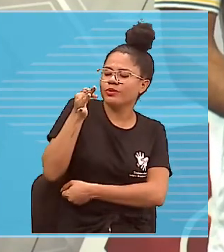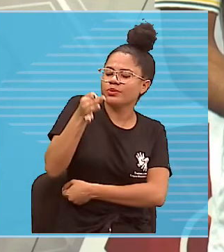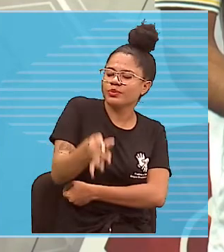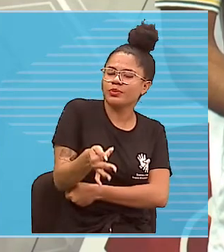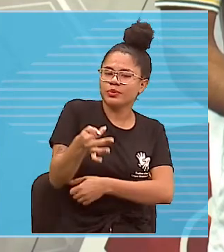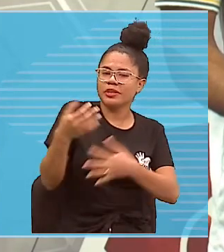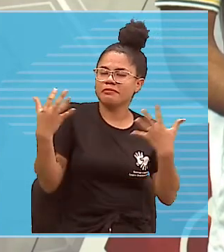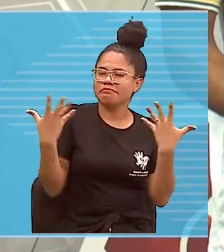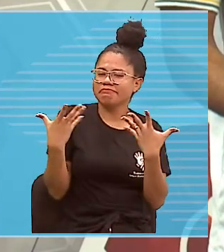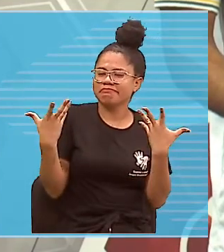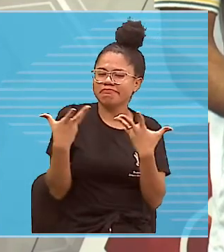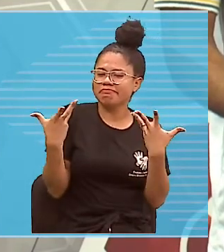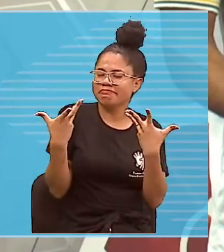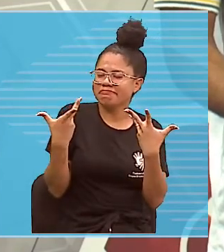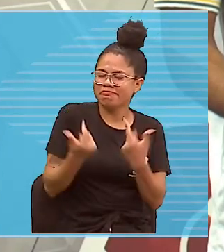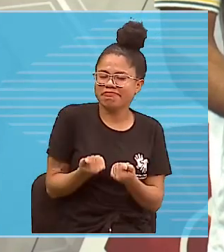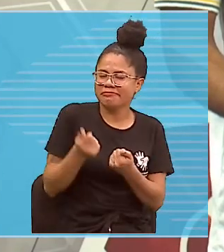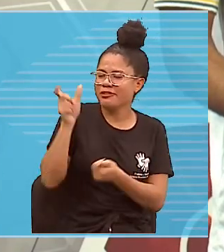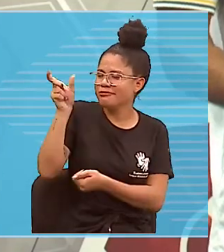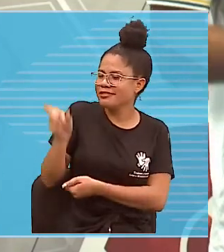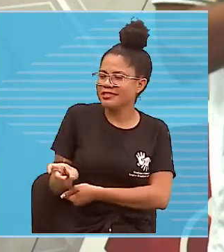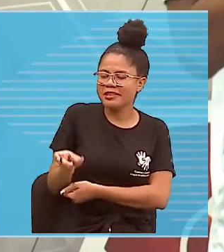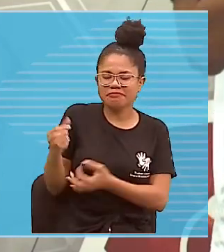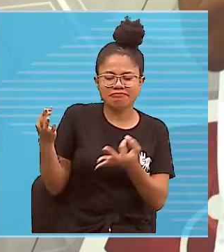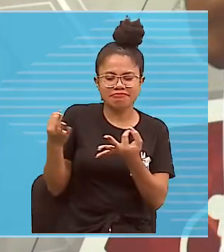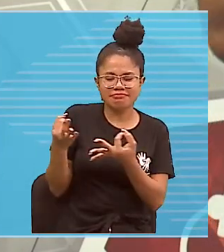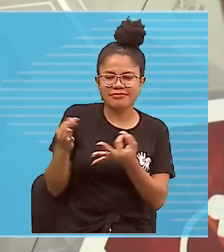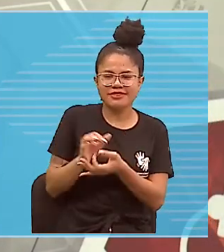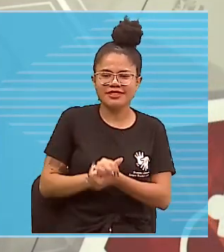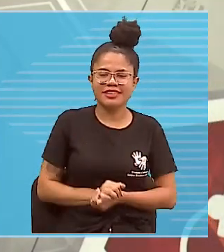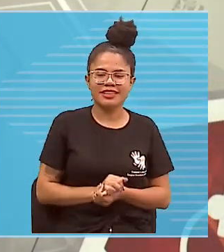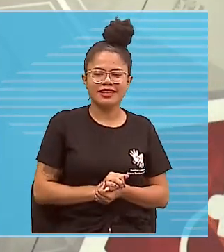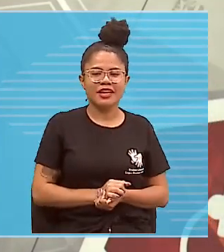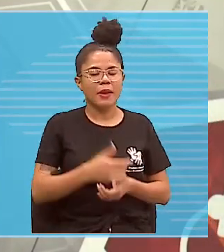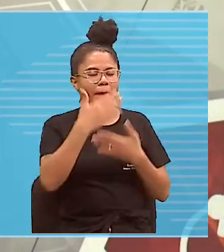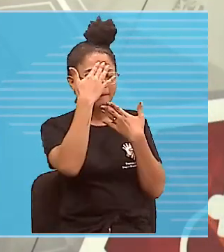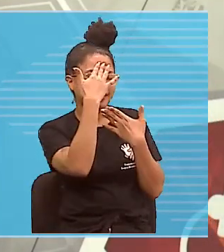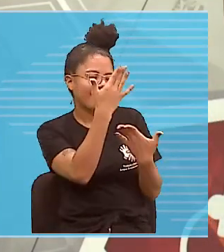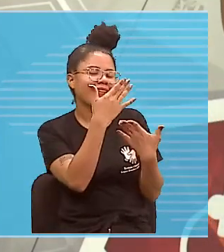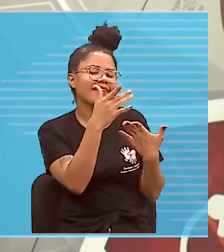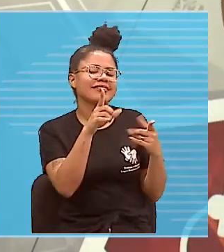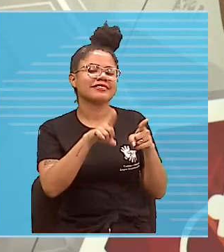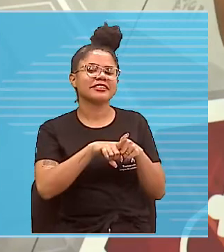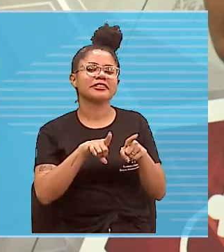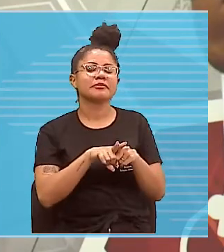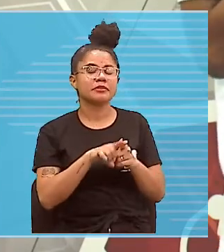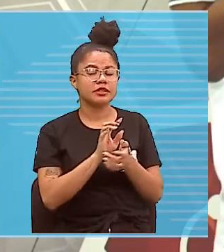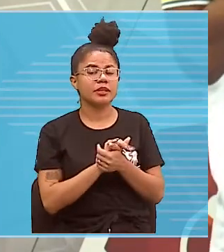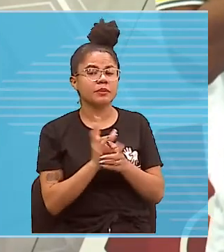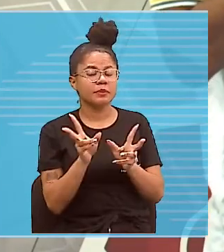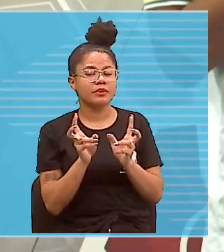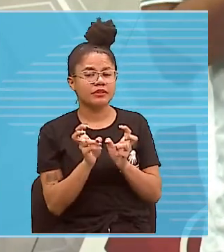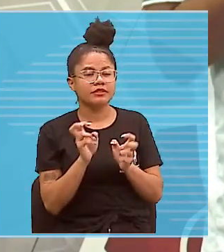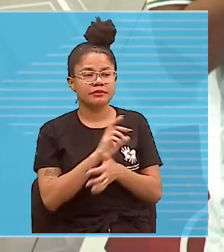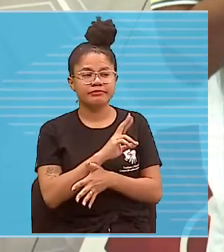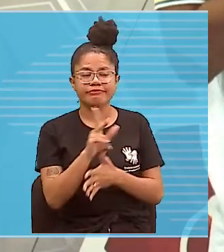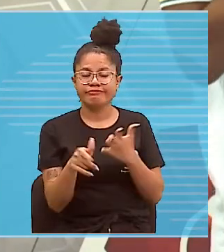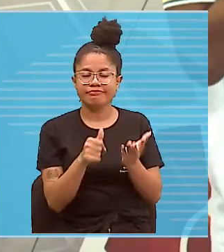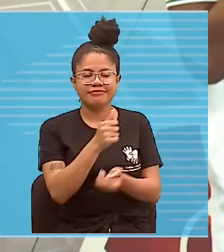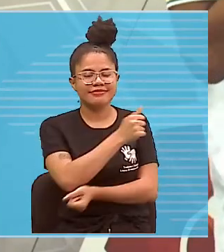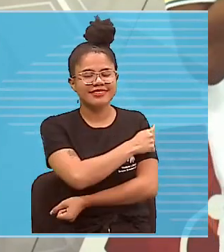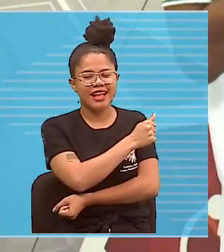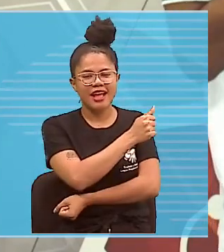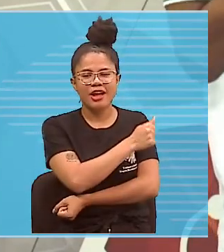de possibilidades. Você é uma potência. Obrigado, obrigado. Grandes talentos, né, que a gente vê, né, que poderia